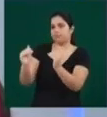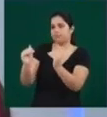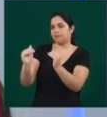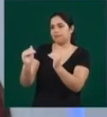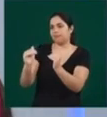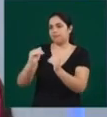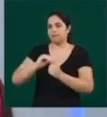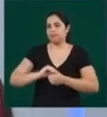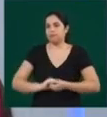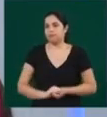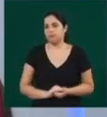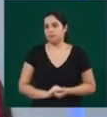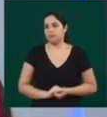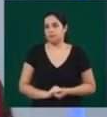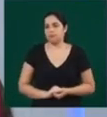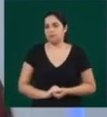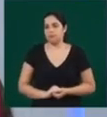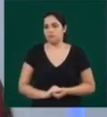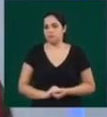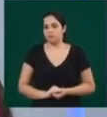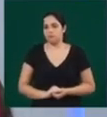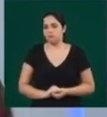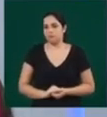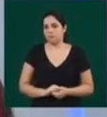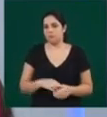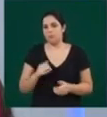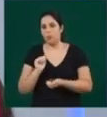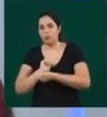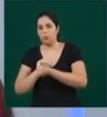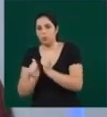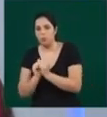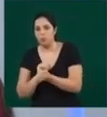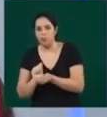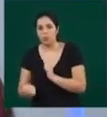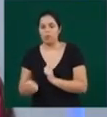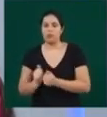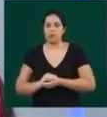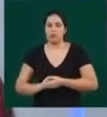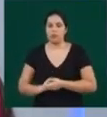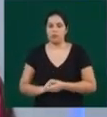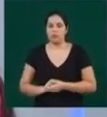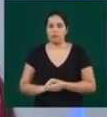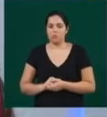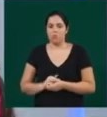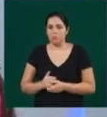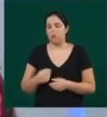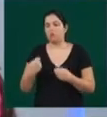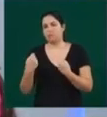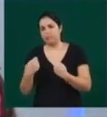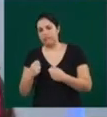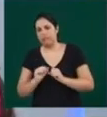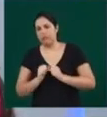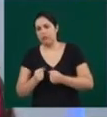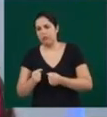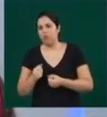humana, né? Então, por mais que o esporte seja desempenho, que você busca, de certa